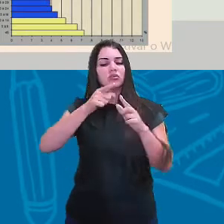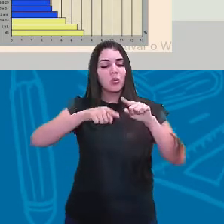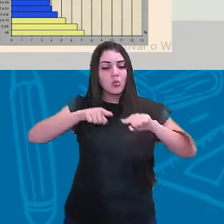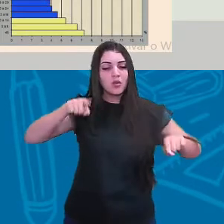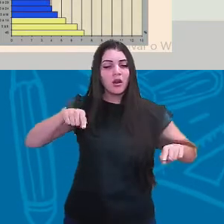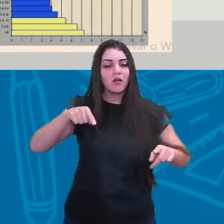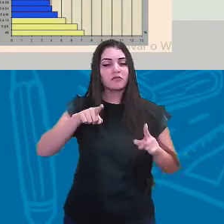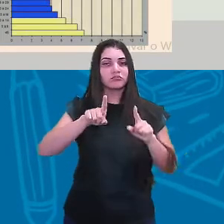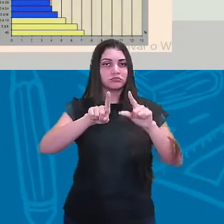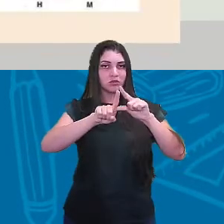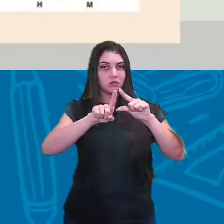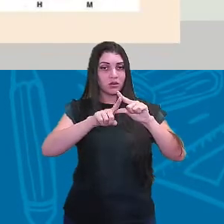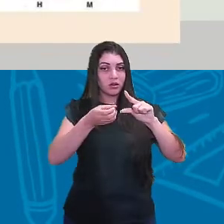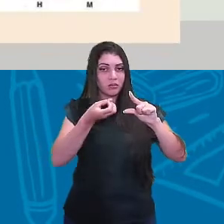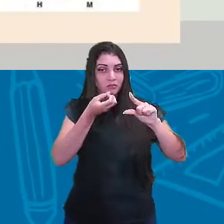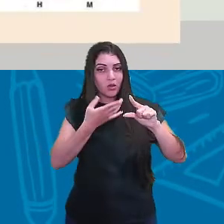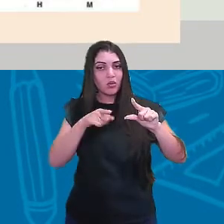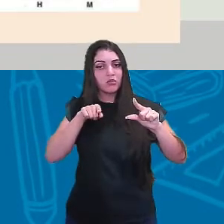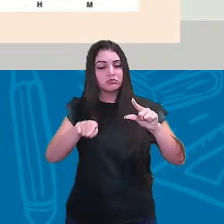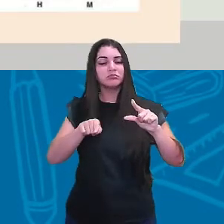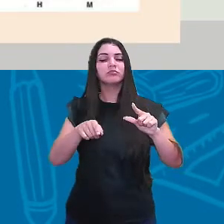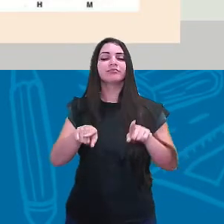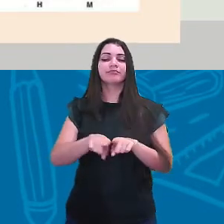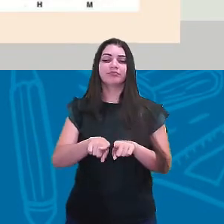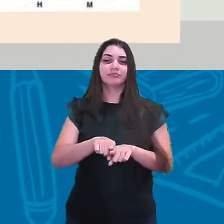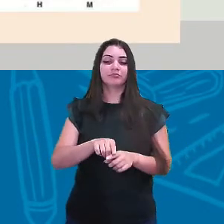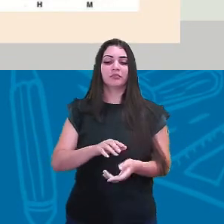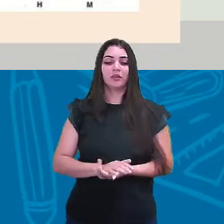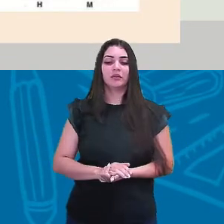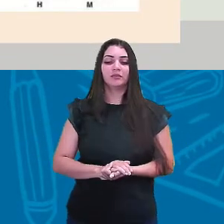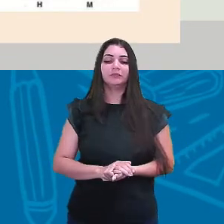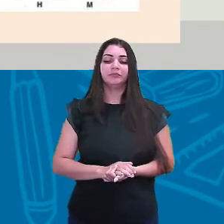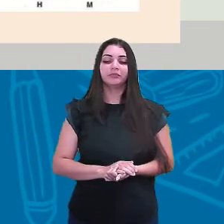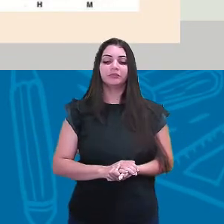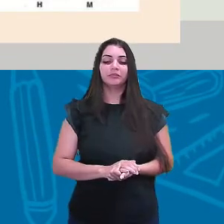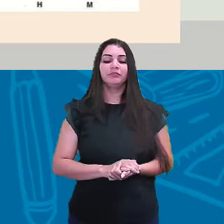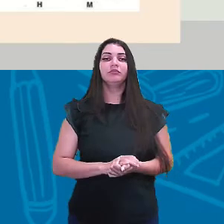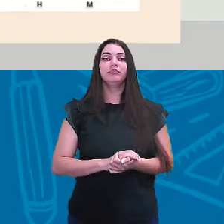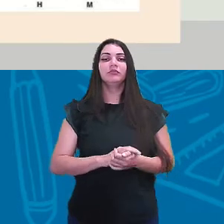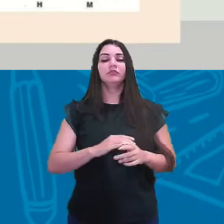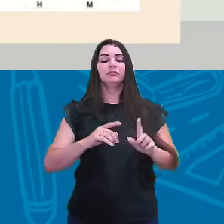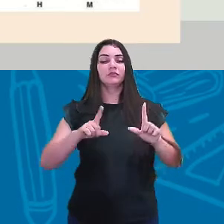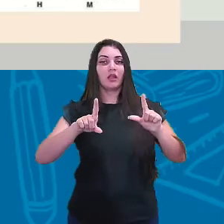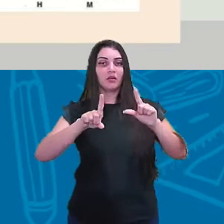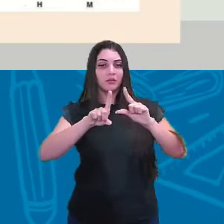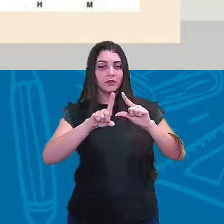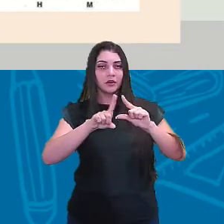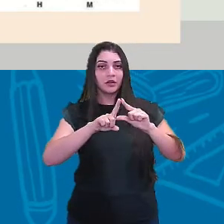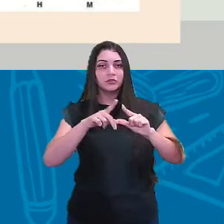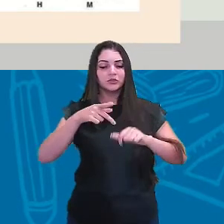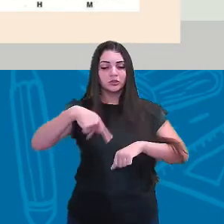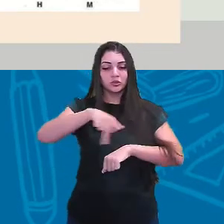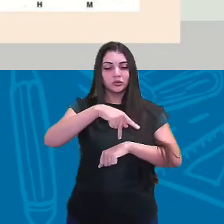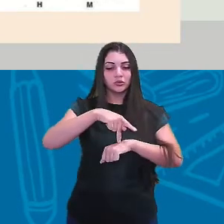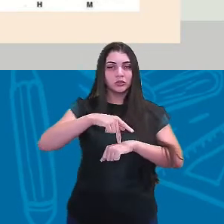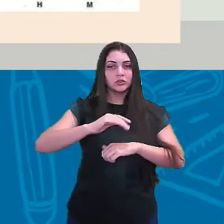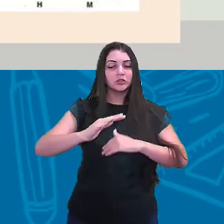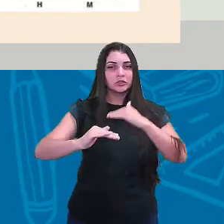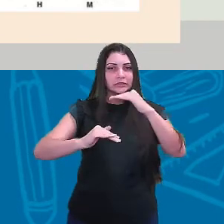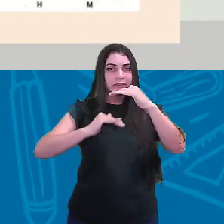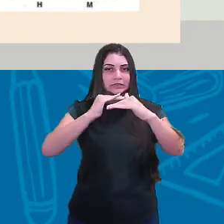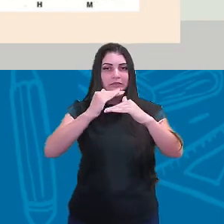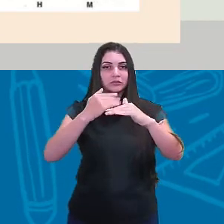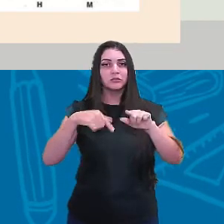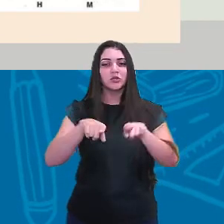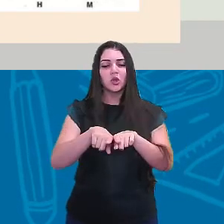isso também. Então, vamos lá. Pirâmide etária nos países desenvolvidos e